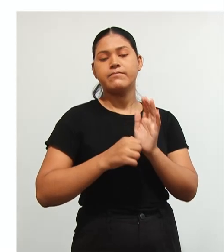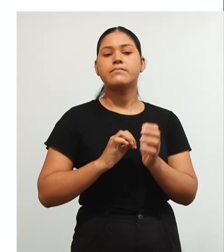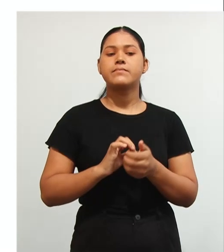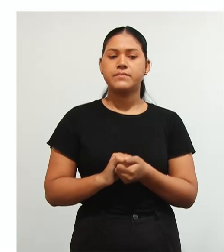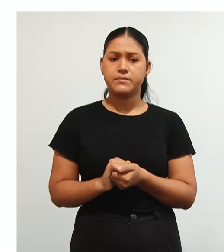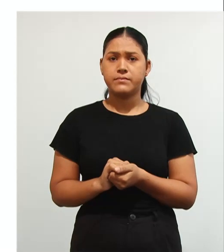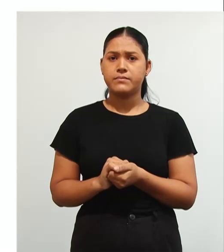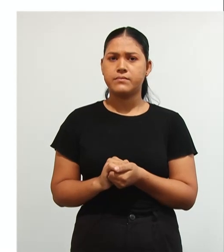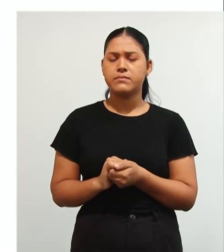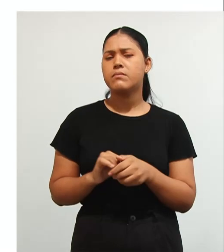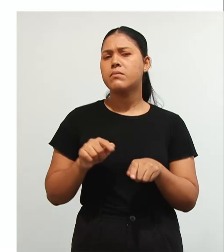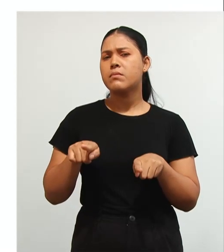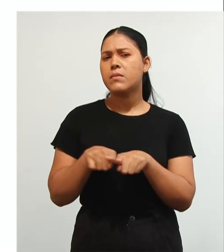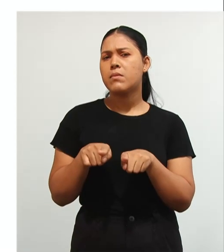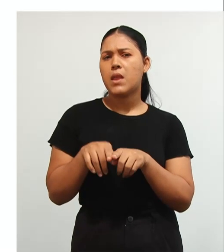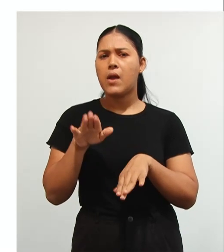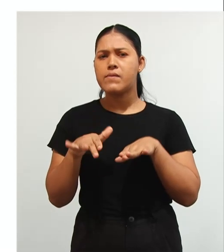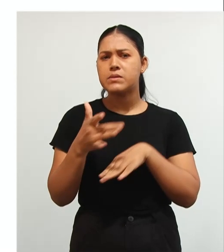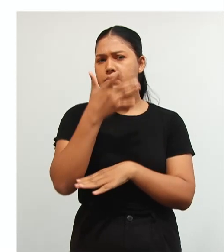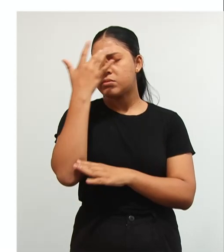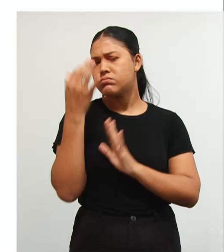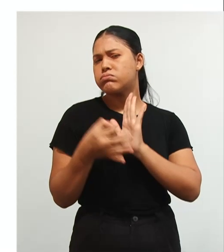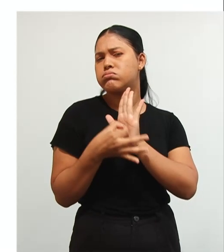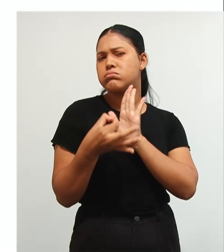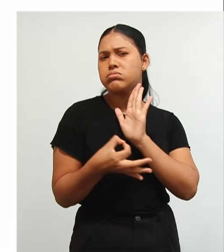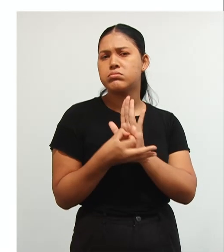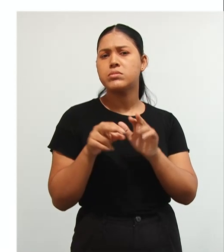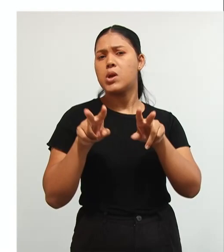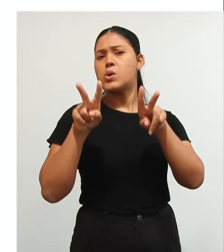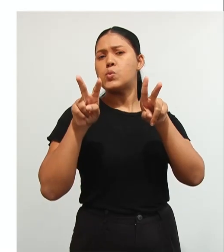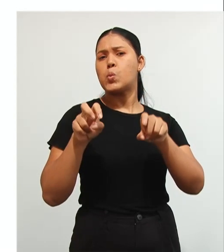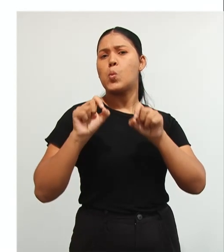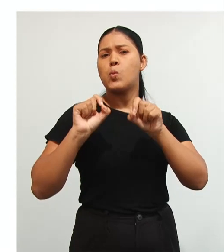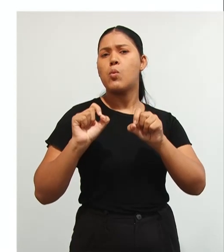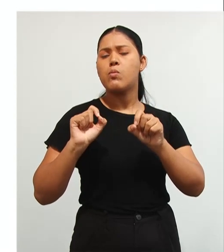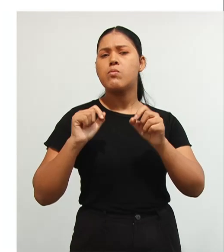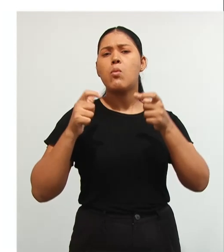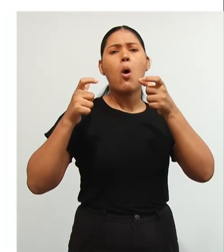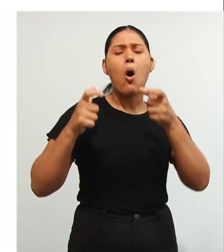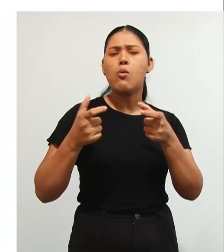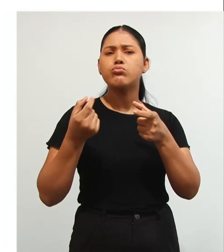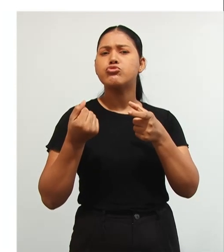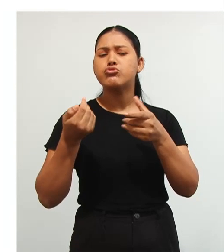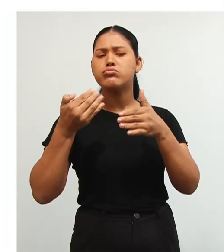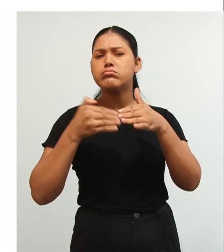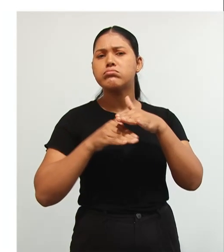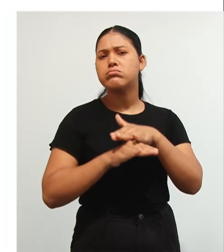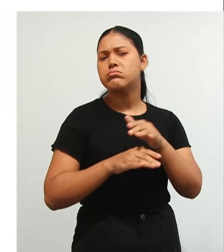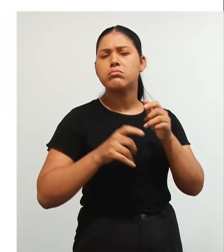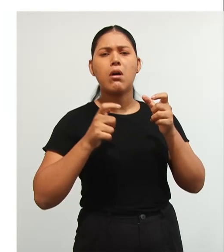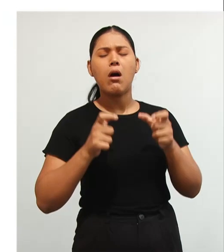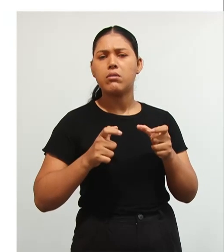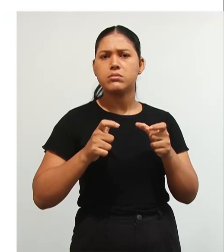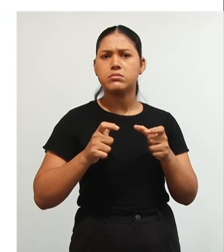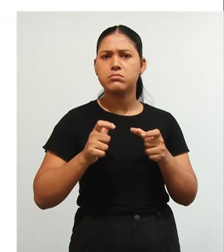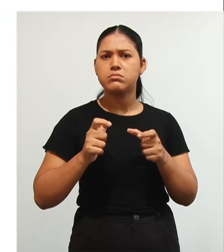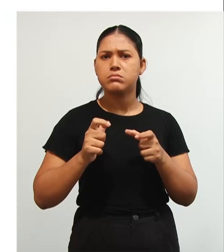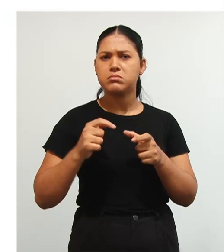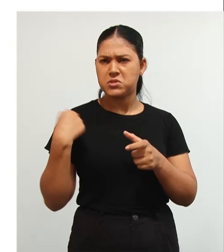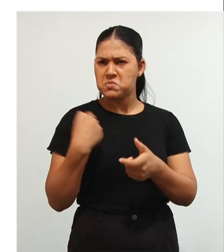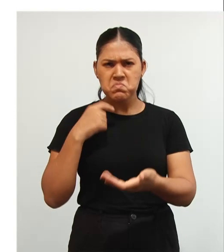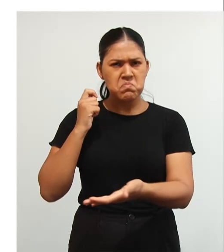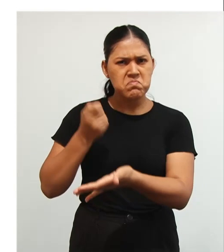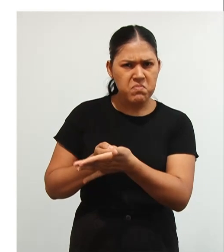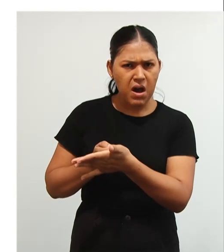quem critica a atuação do governo no Brasil é a respeito de para onde vai o gasto público. Pagamos muita assistência social?